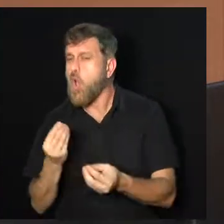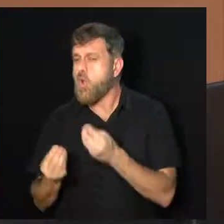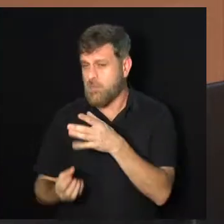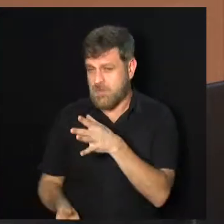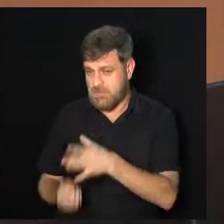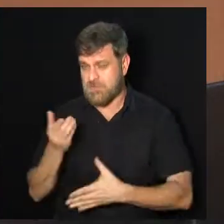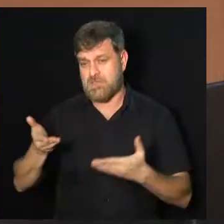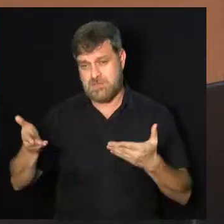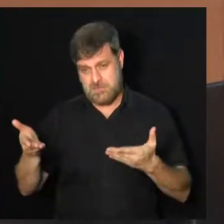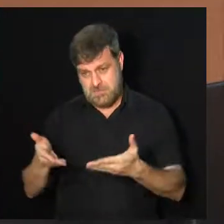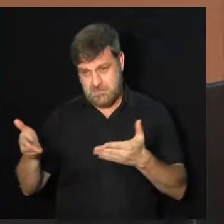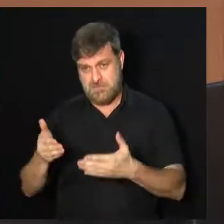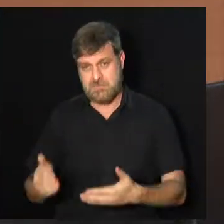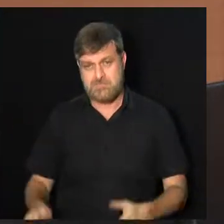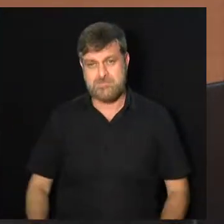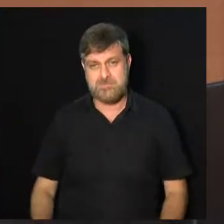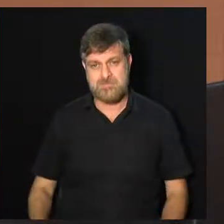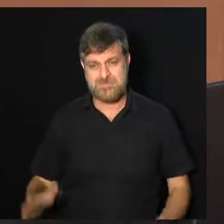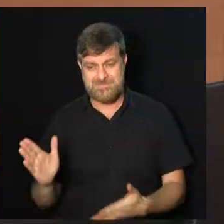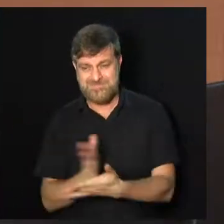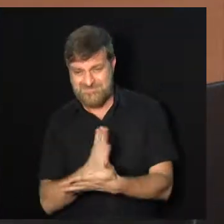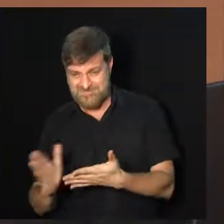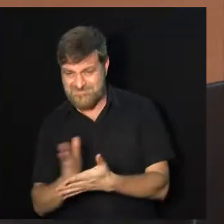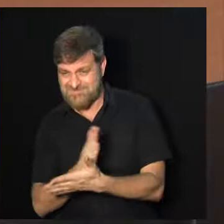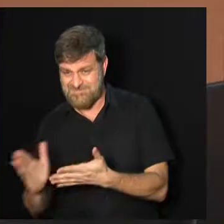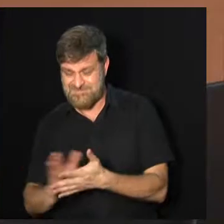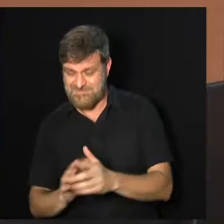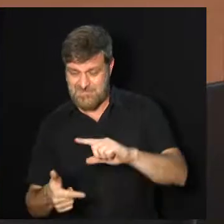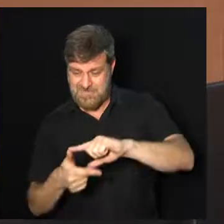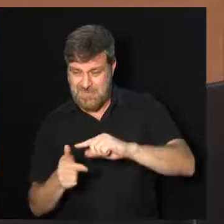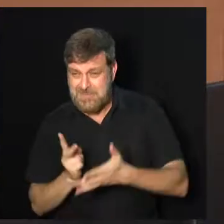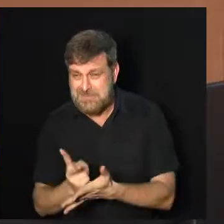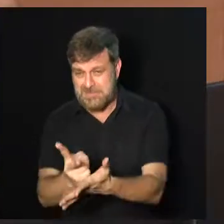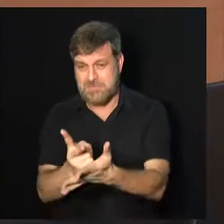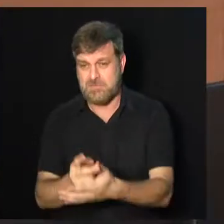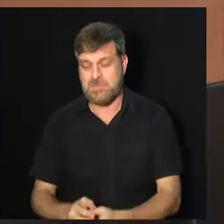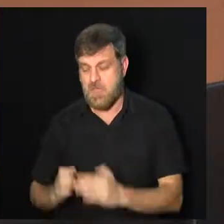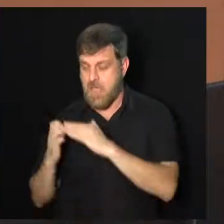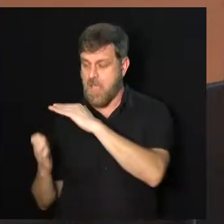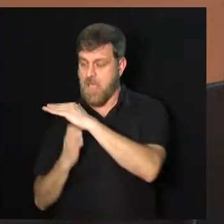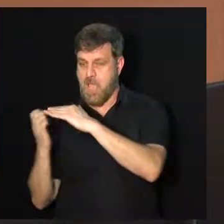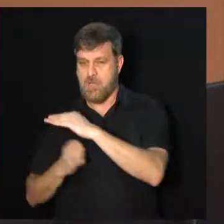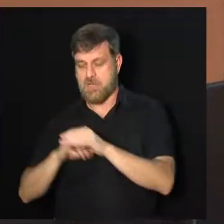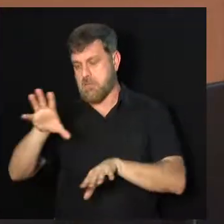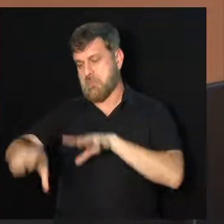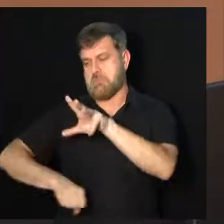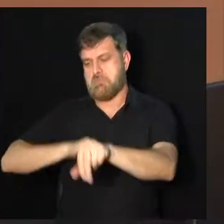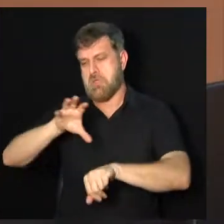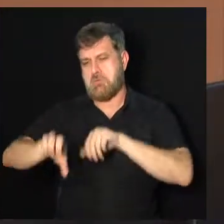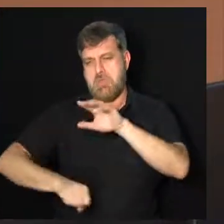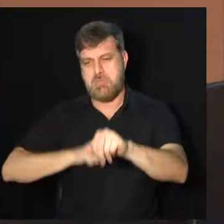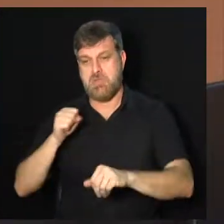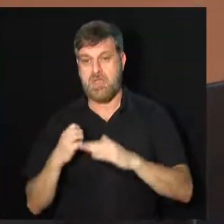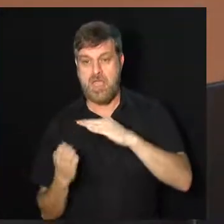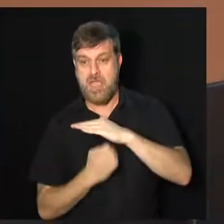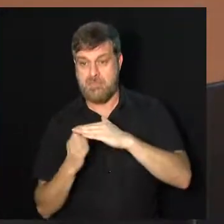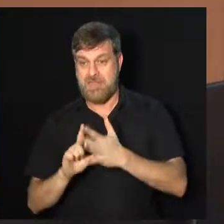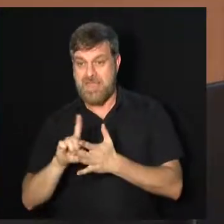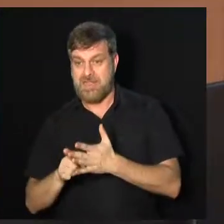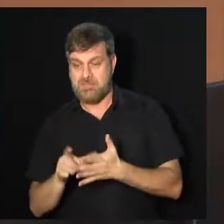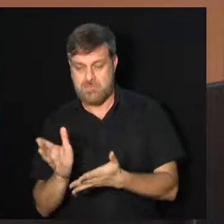hoje esse sistema convencional simples. A empresa recebe para coletar e a empresa recebe para